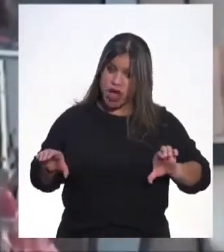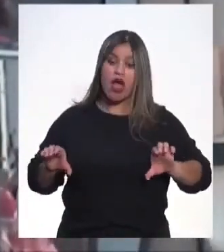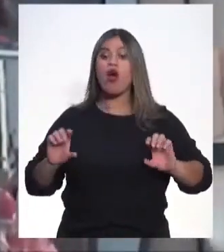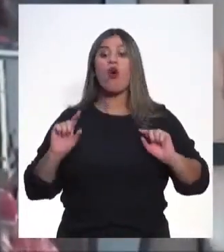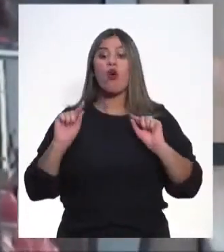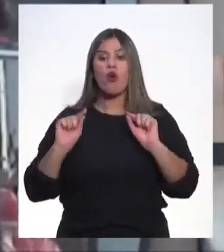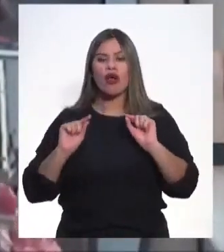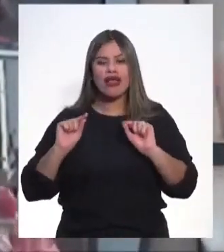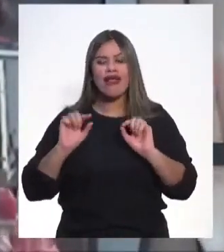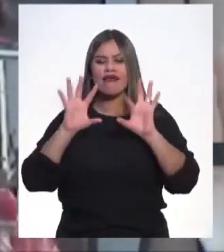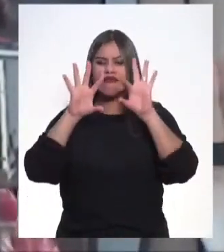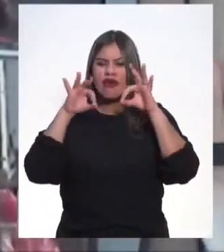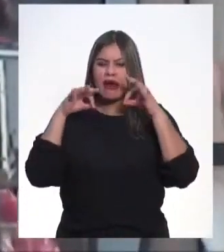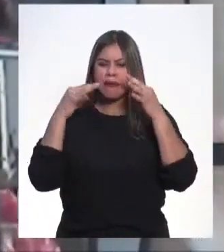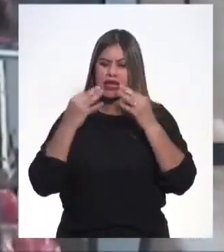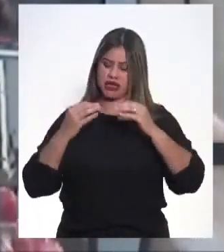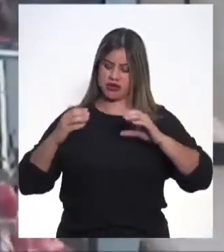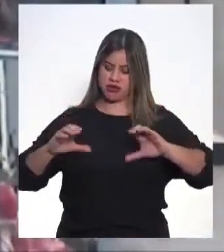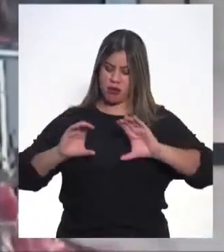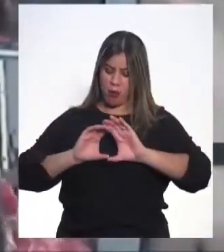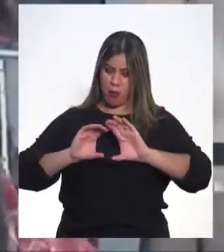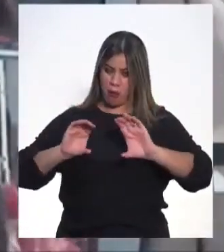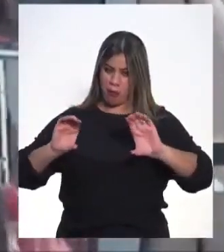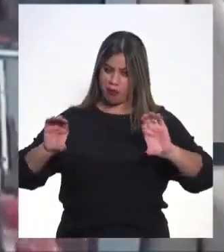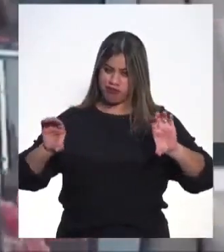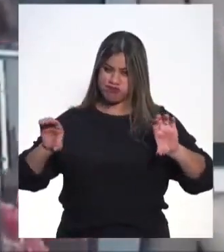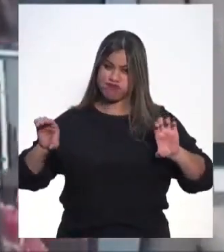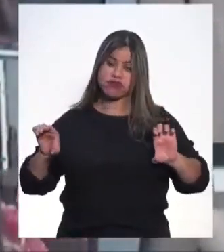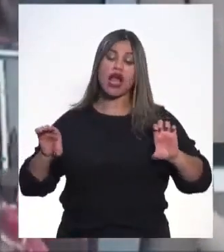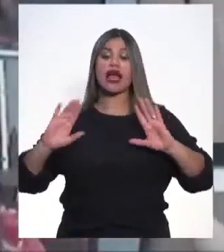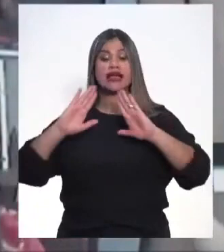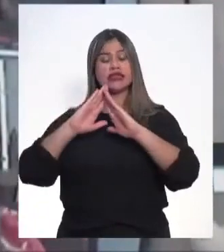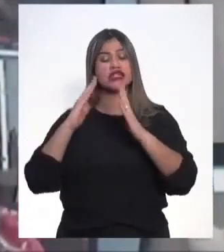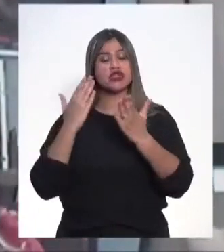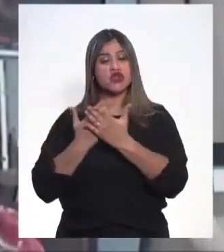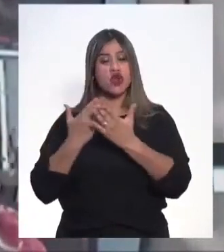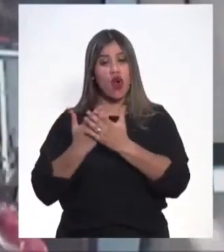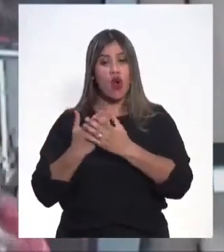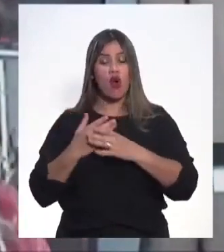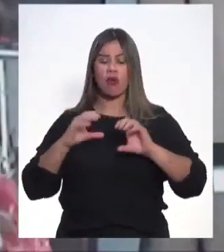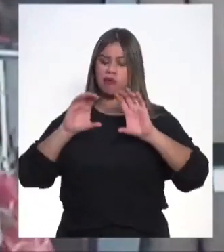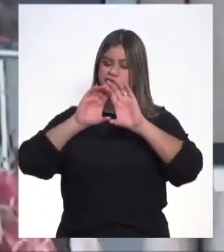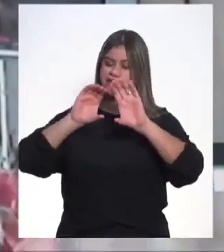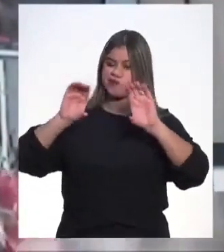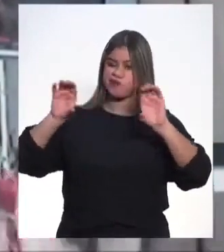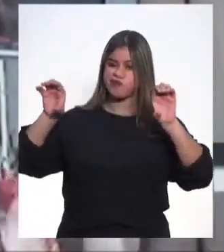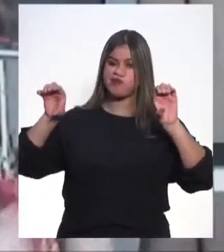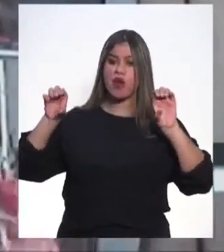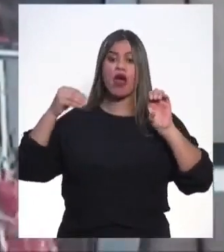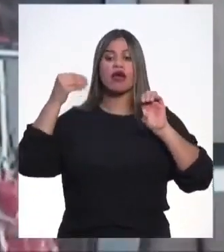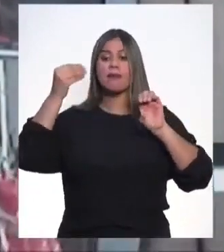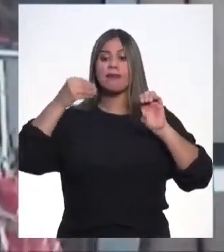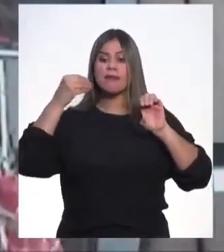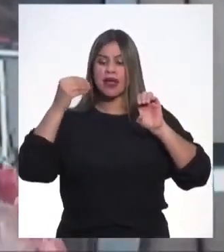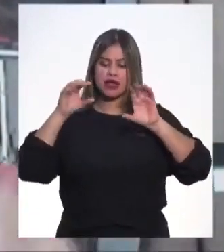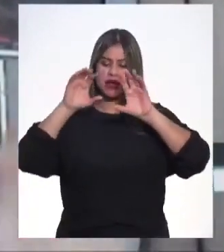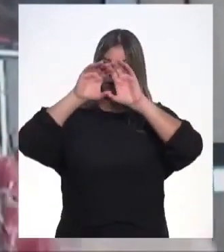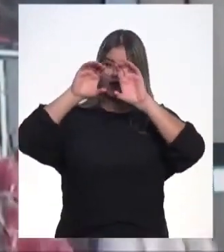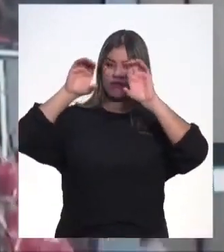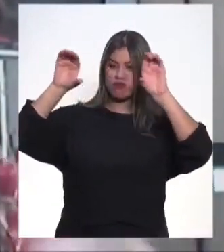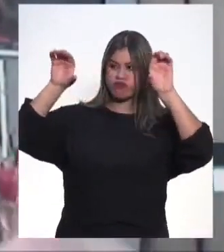cada nova experiência, novos tijolos, nós vamos nos transformando. Né? Porque a nossa identidade está